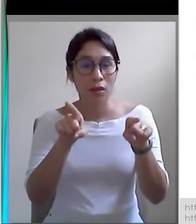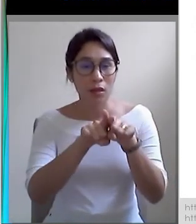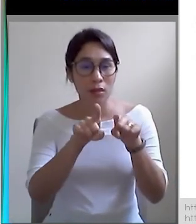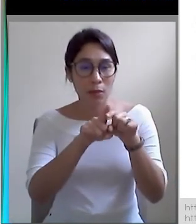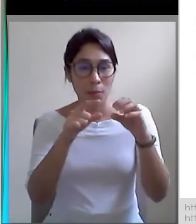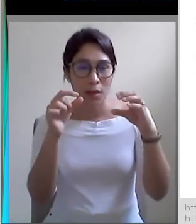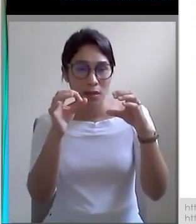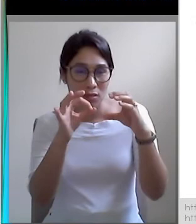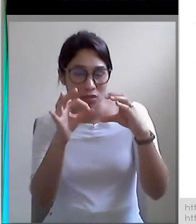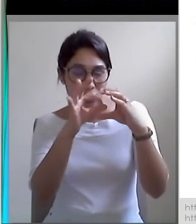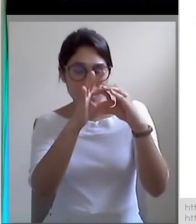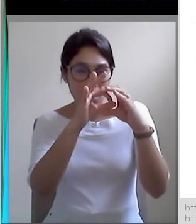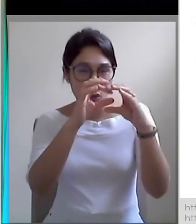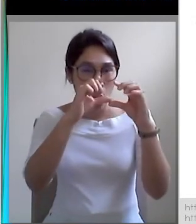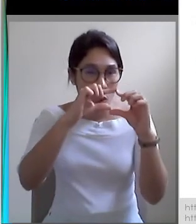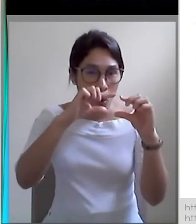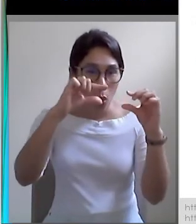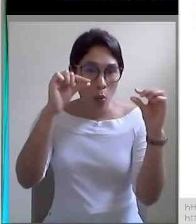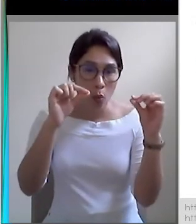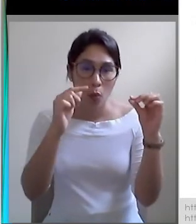em formato de arco-íris.